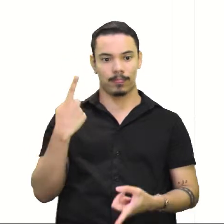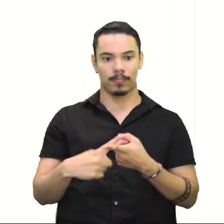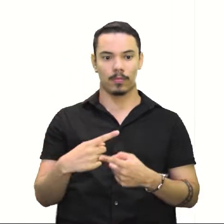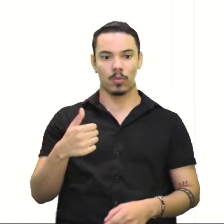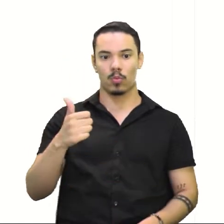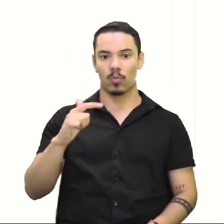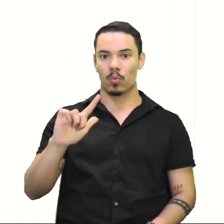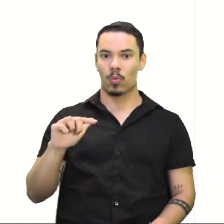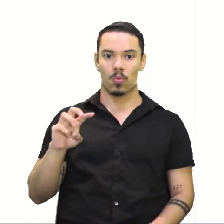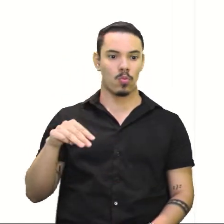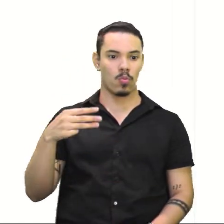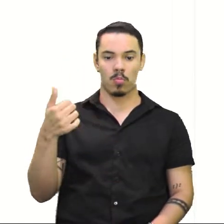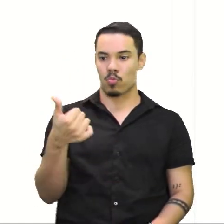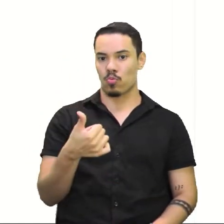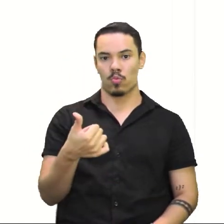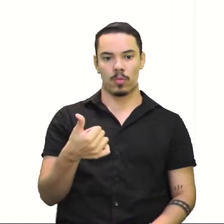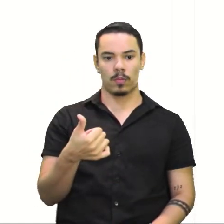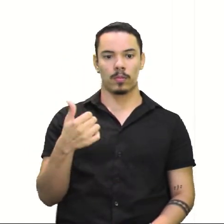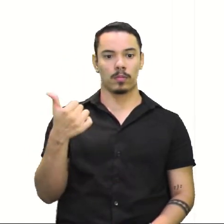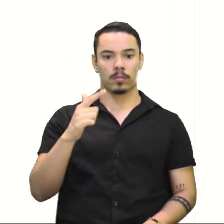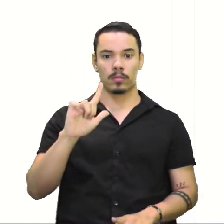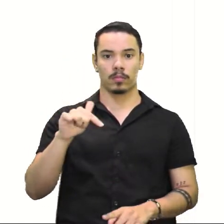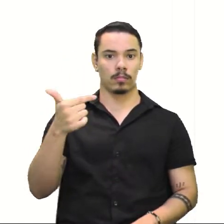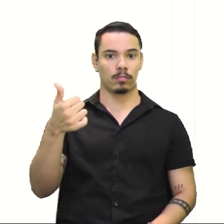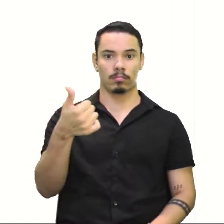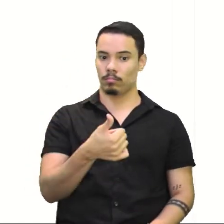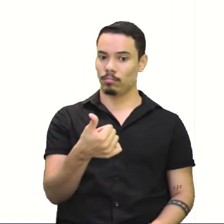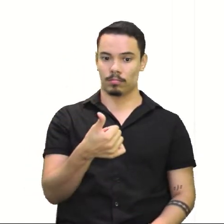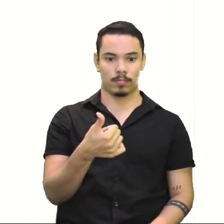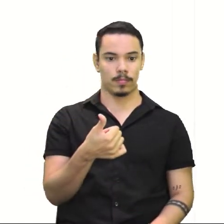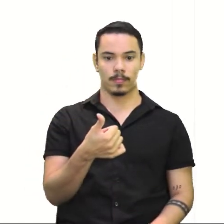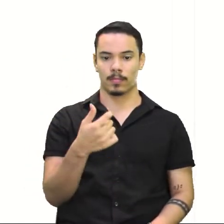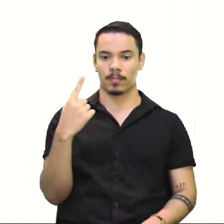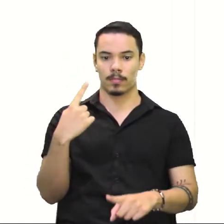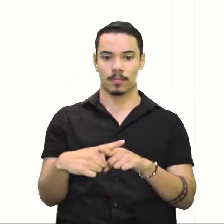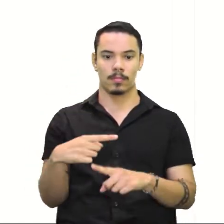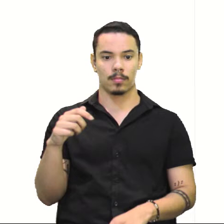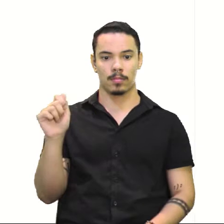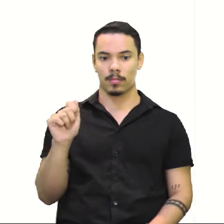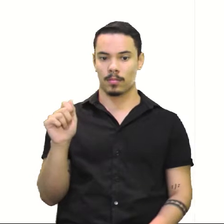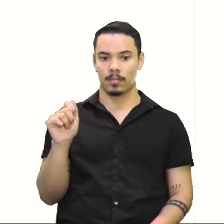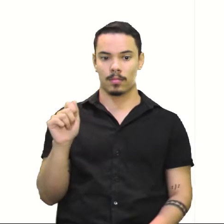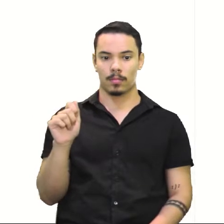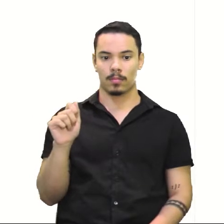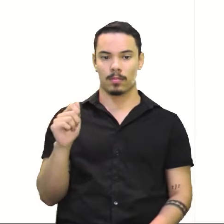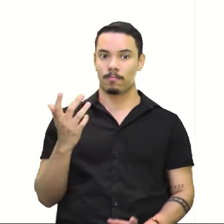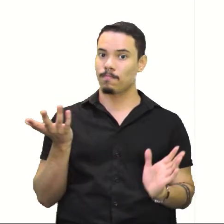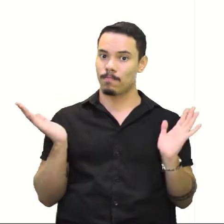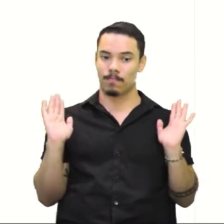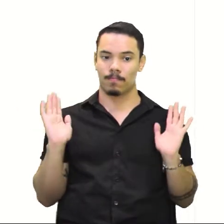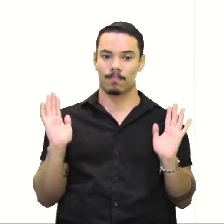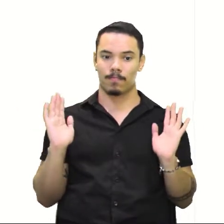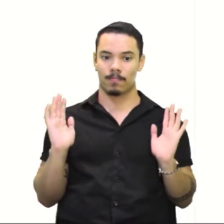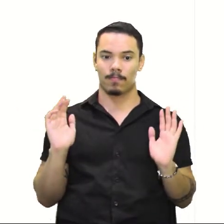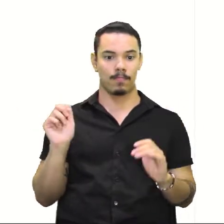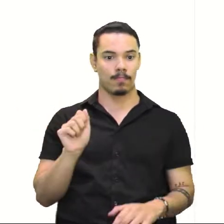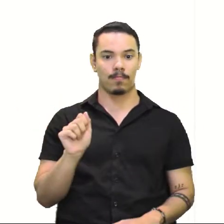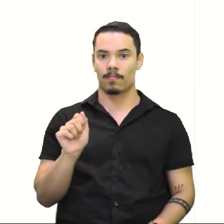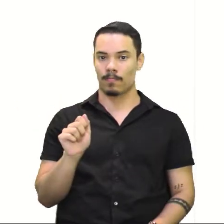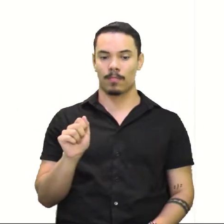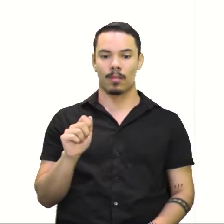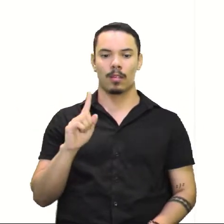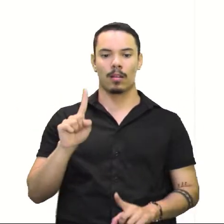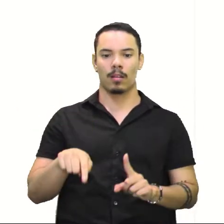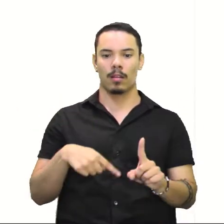1 ao cubo é 1. É 1. 1 ao quadrado. É 1 também. Vezes A. É A. A. 1A, né? Ou só A. Só A.